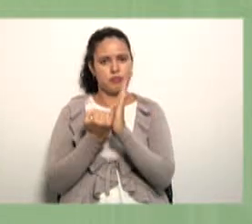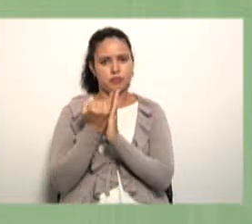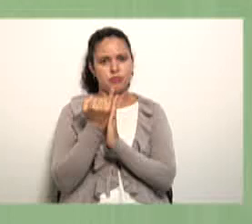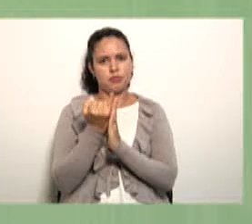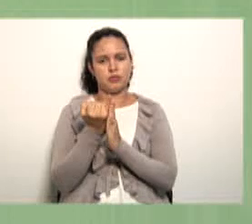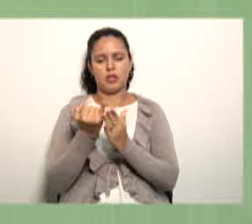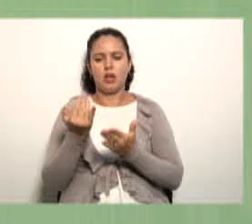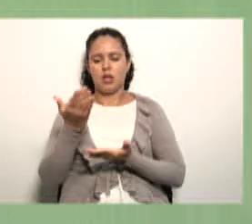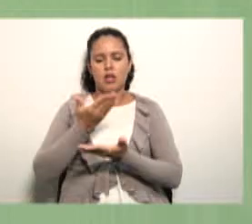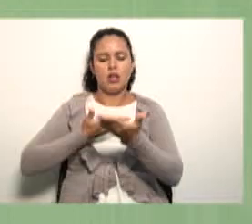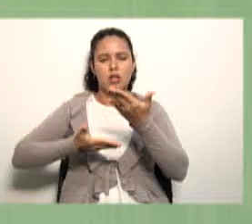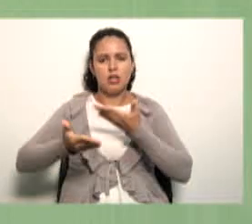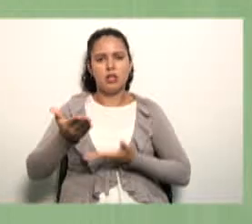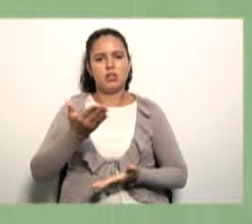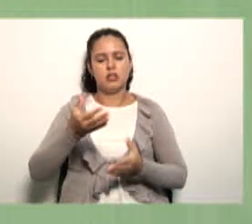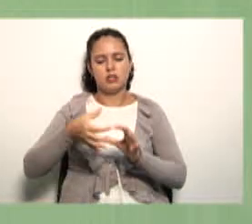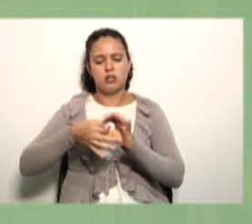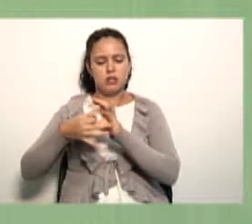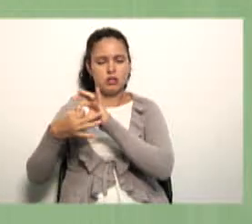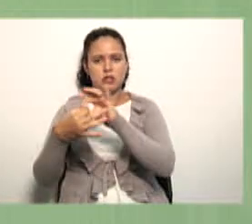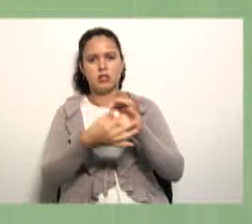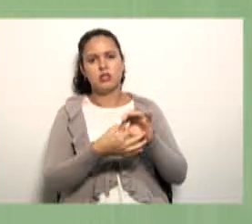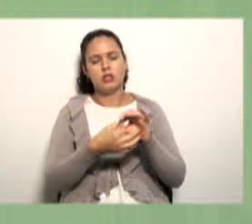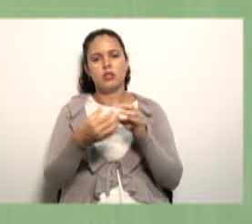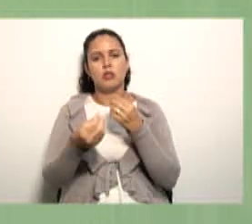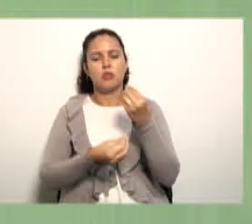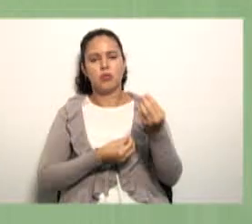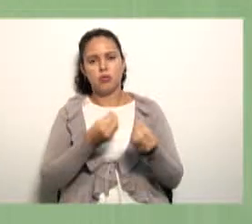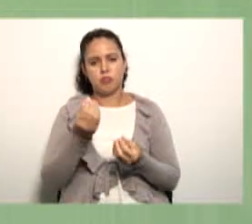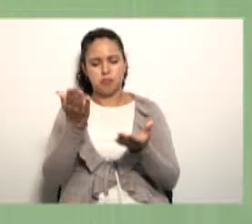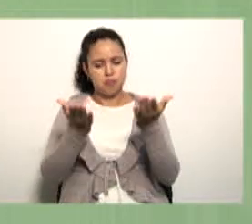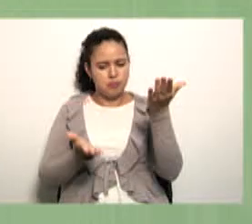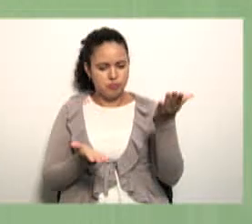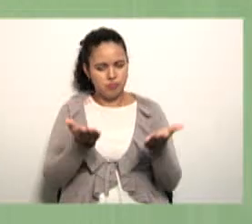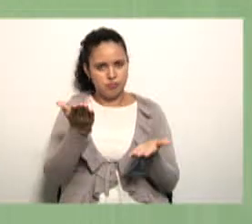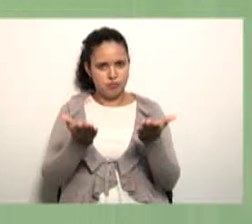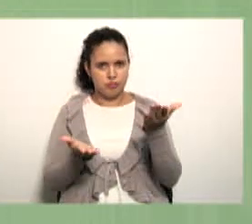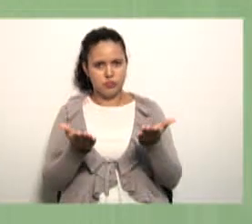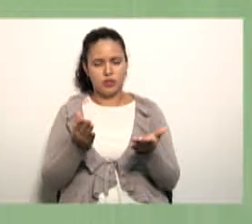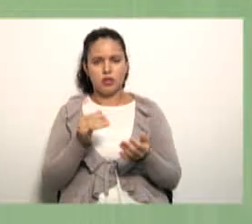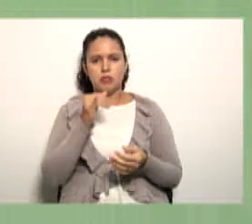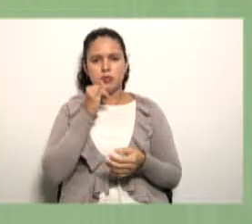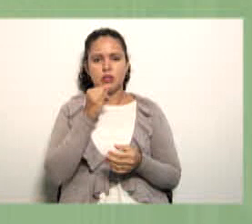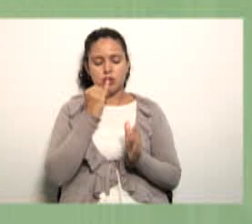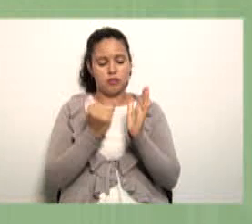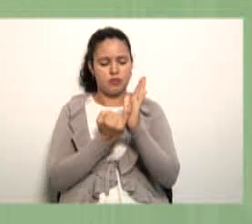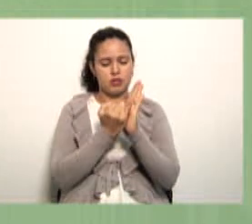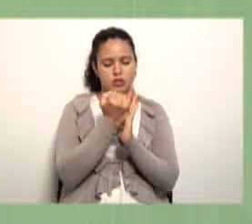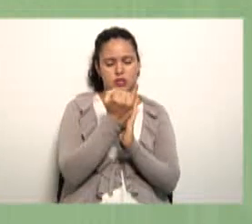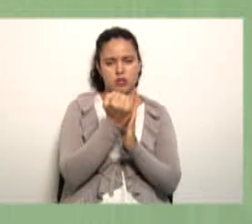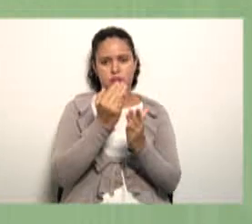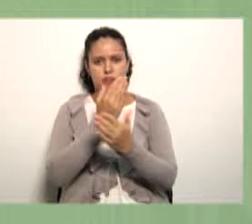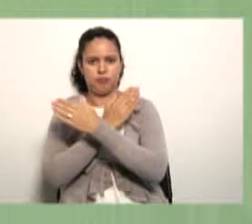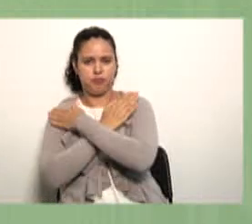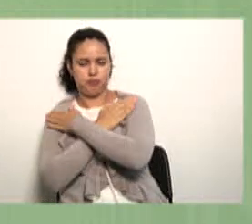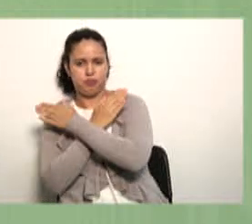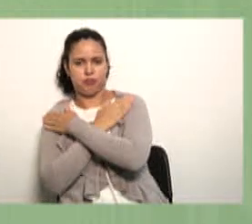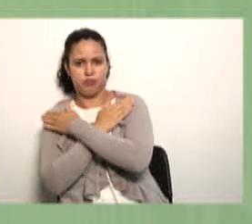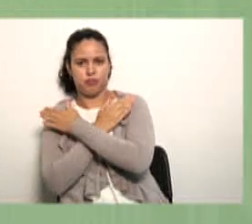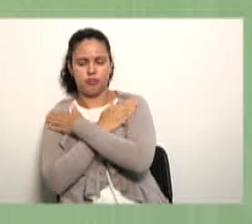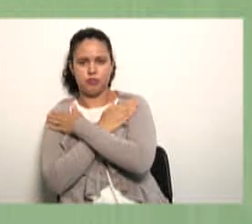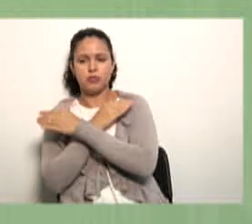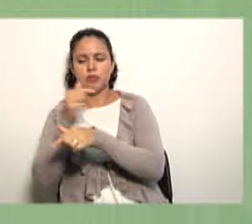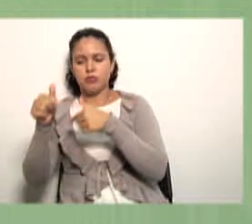uma relação inversamente proporcional entre inflação e desemprego. Isso quer dizer que,